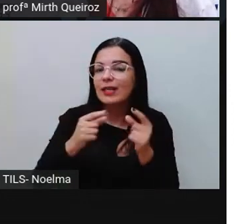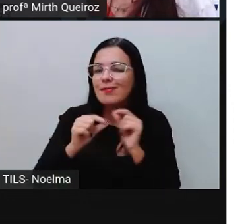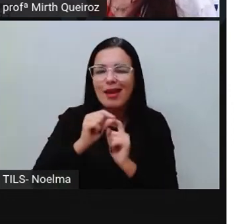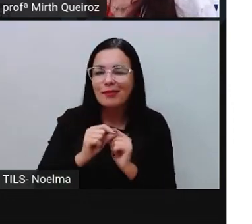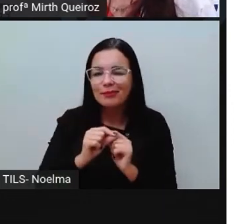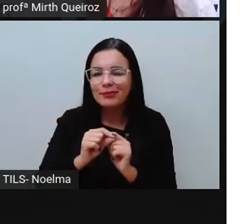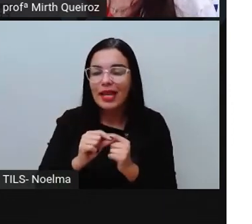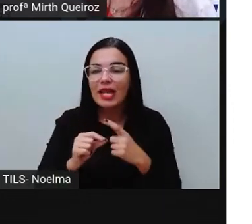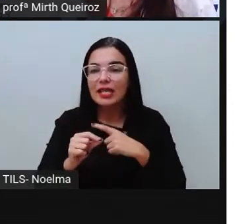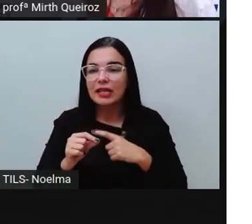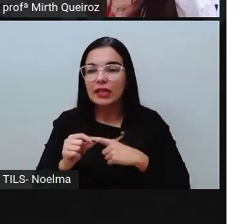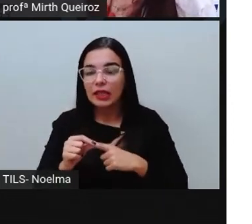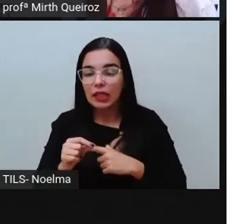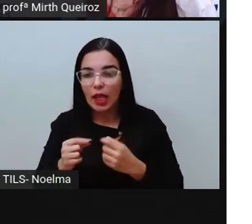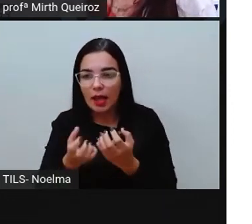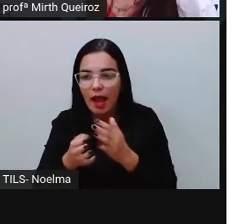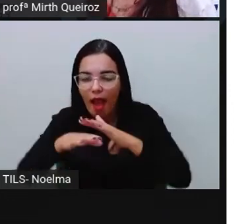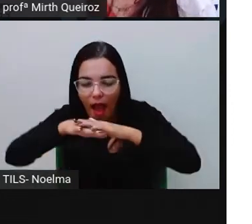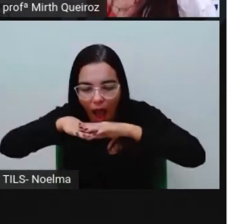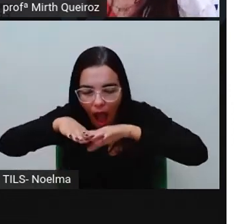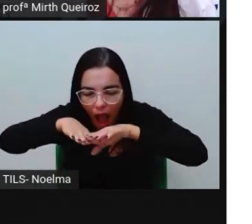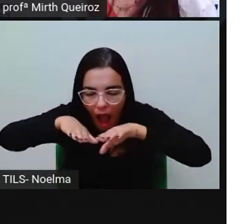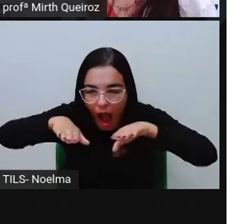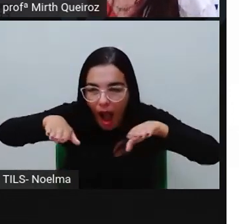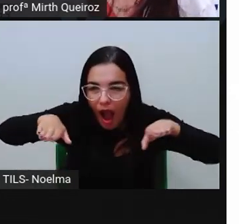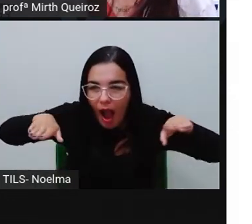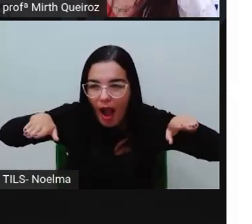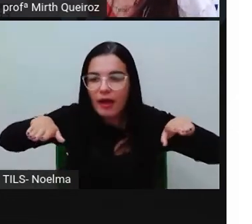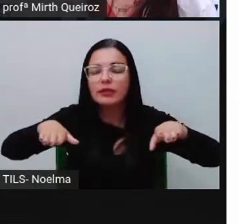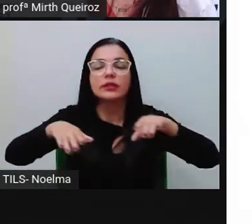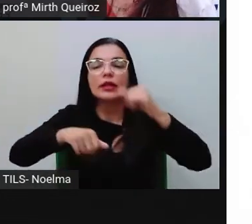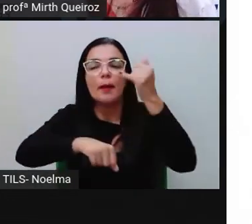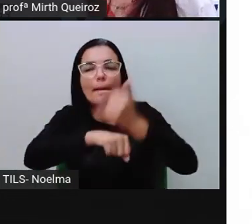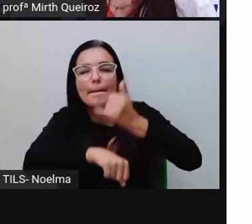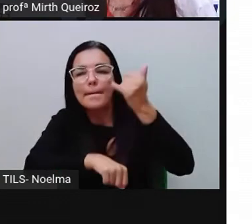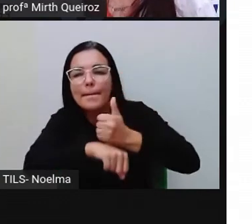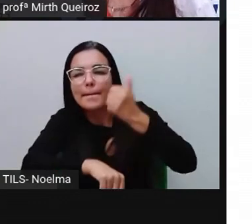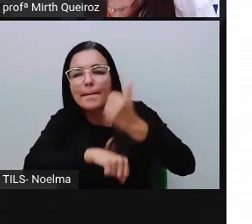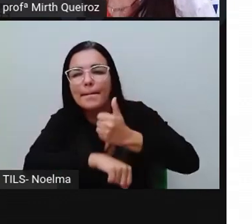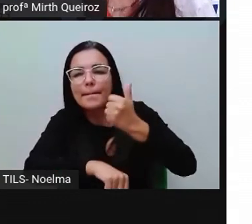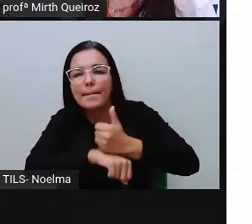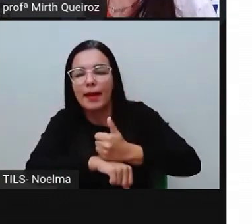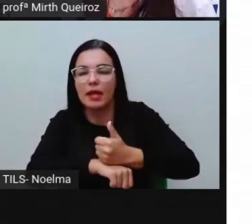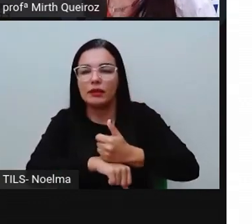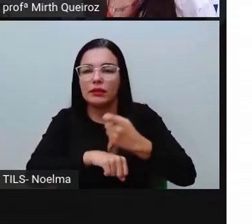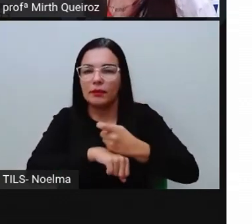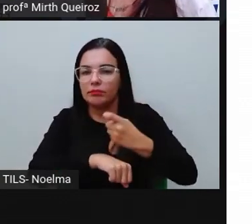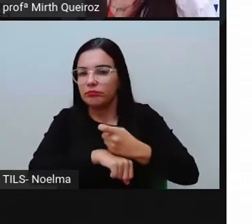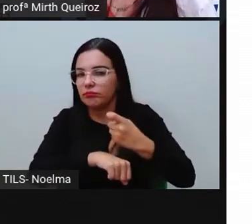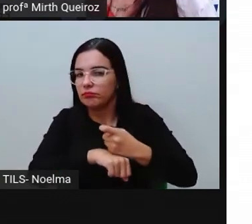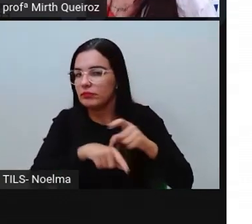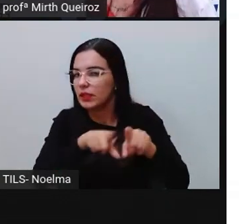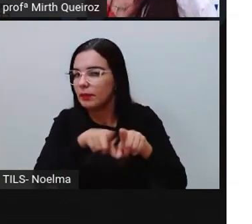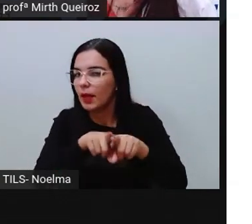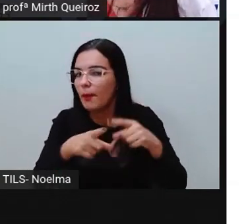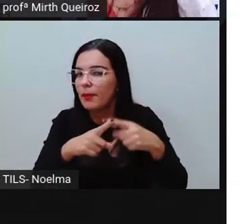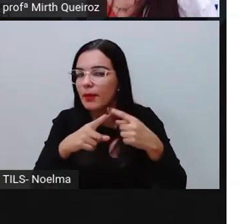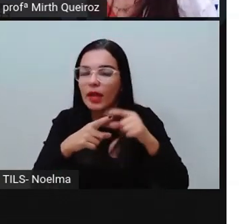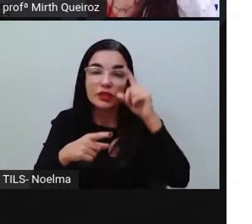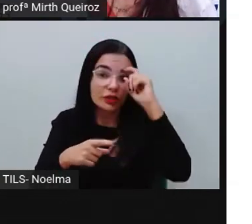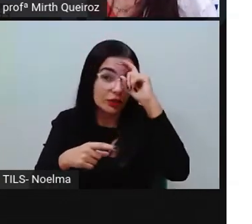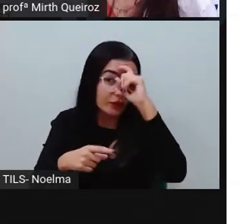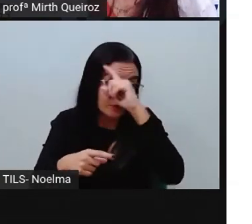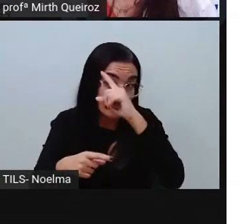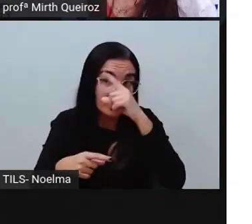e pedregoso, o que dificulta o armazenamento de água. Embora o solo ele seja